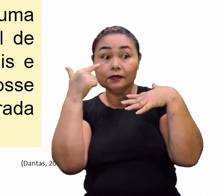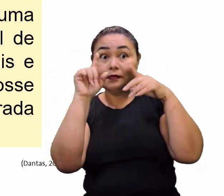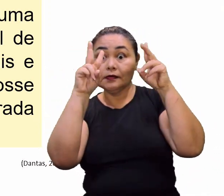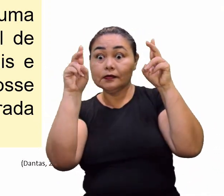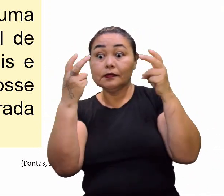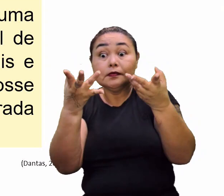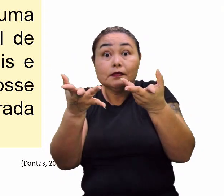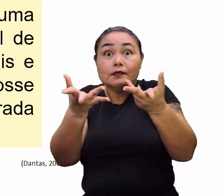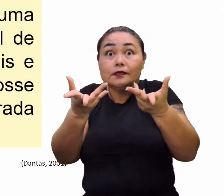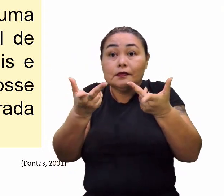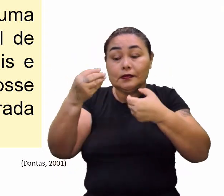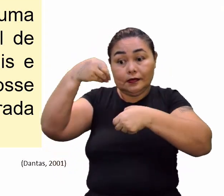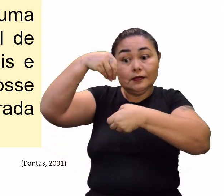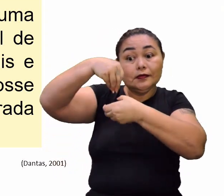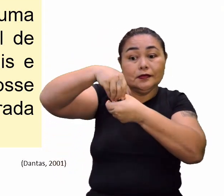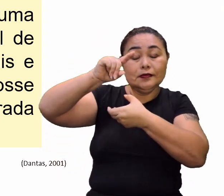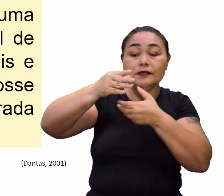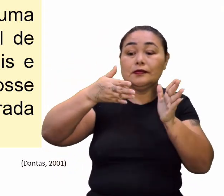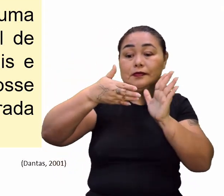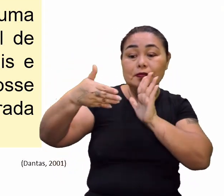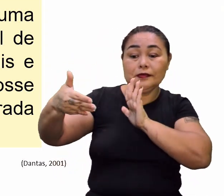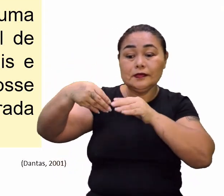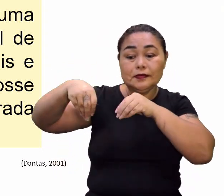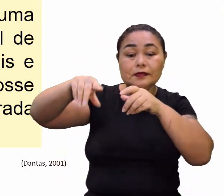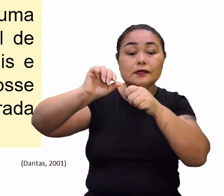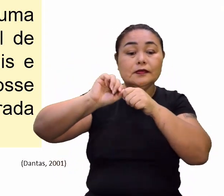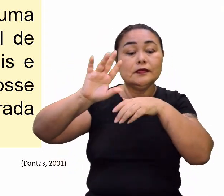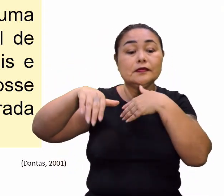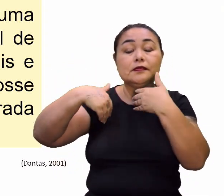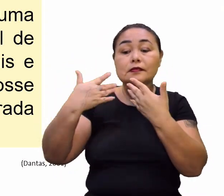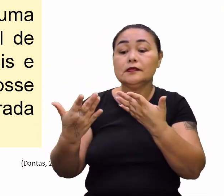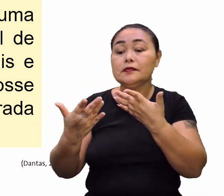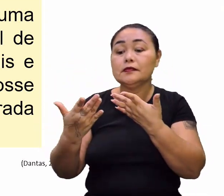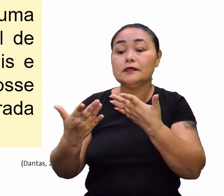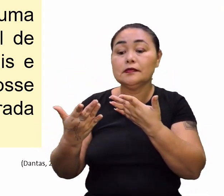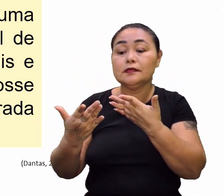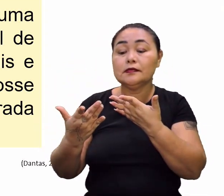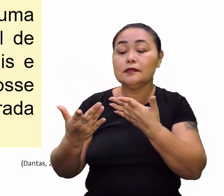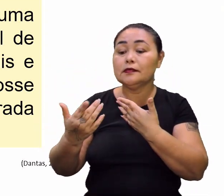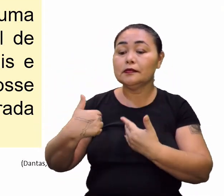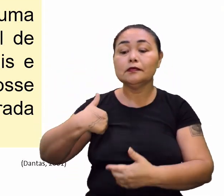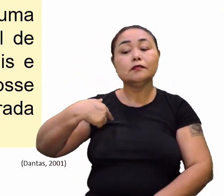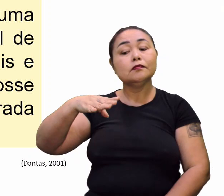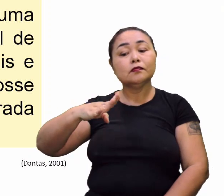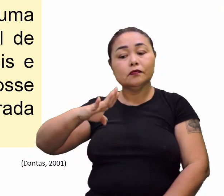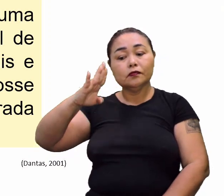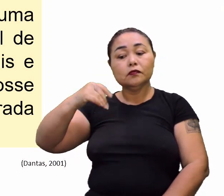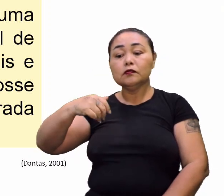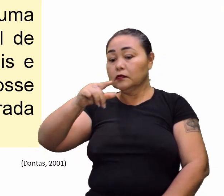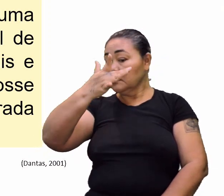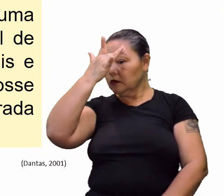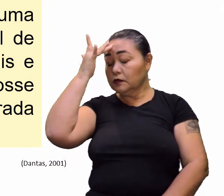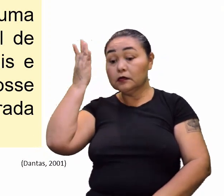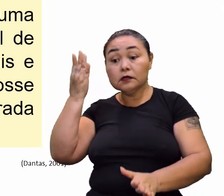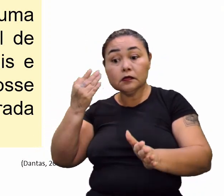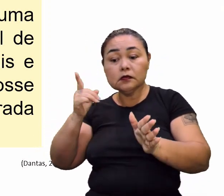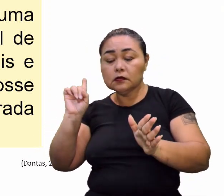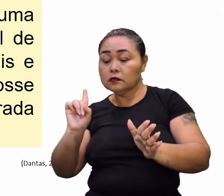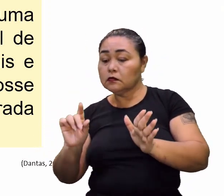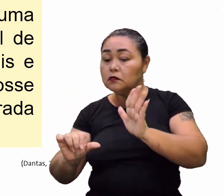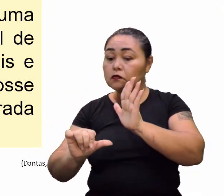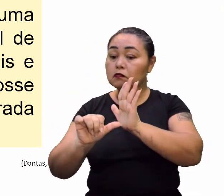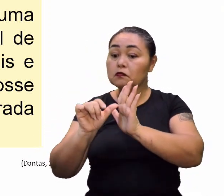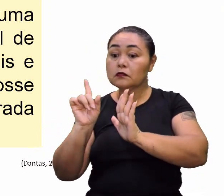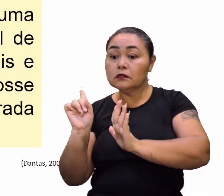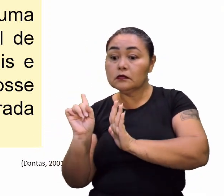era maravilhoso aqui dentro desse território. E quando os nossos destemidos pioneiros chegavam aqui, não era